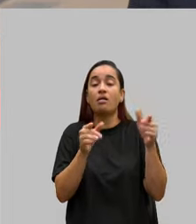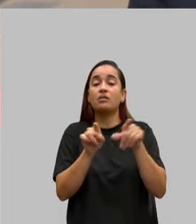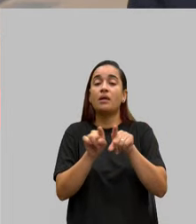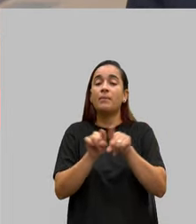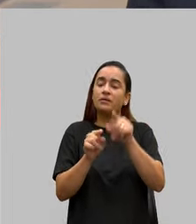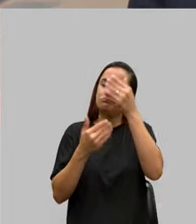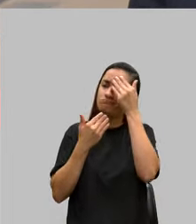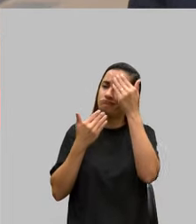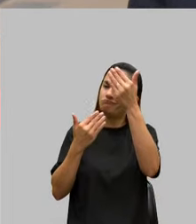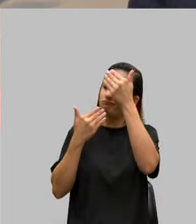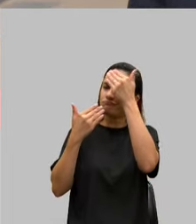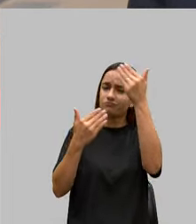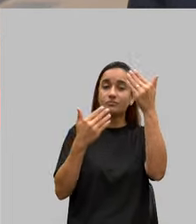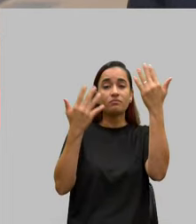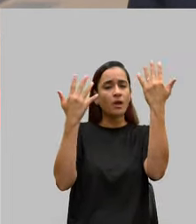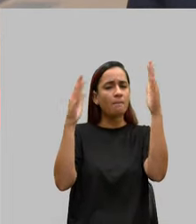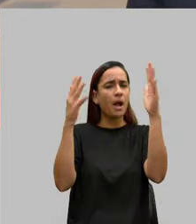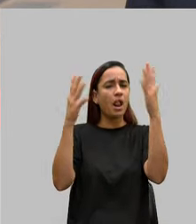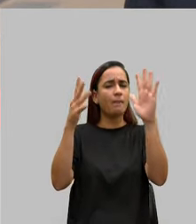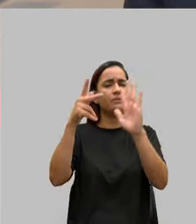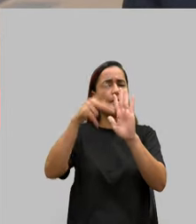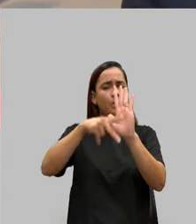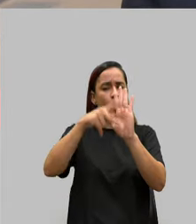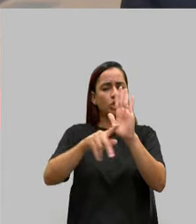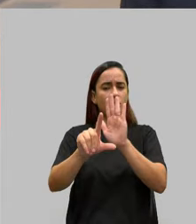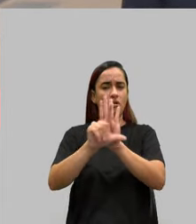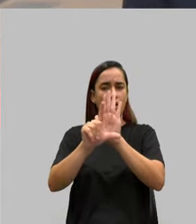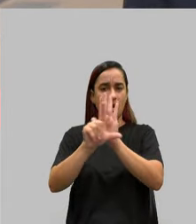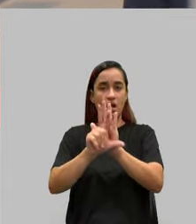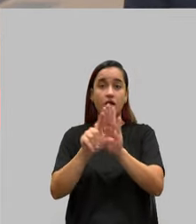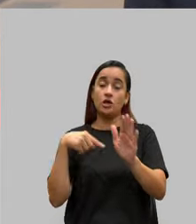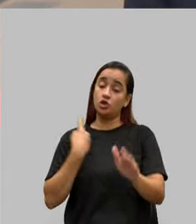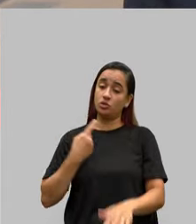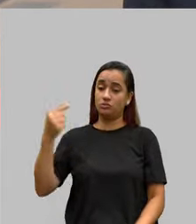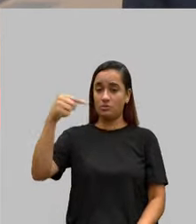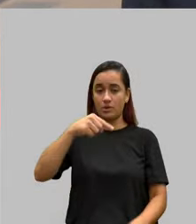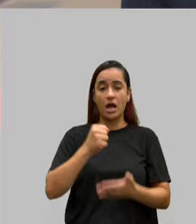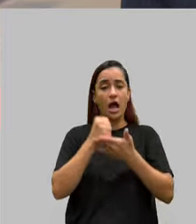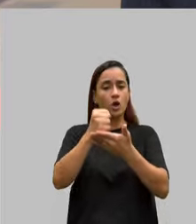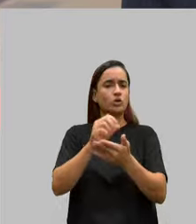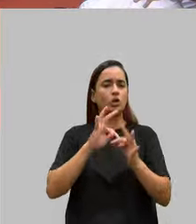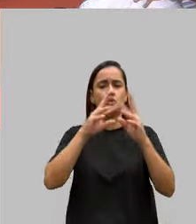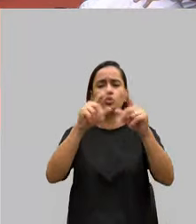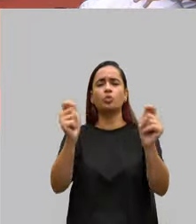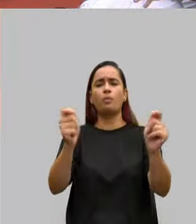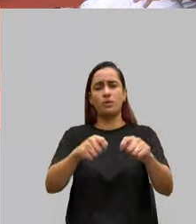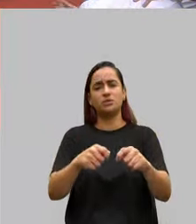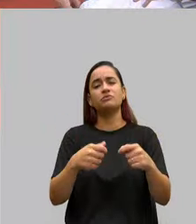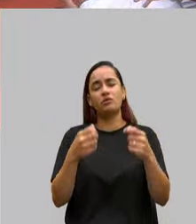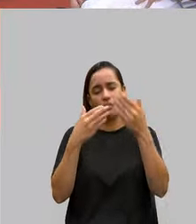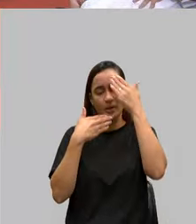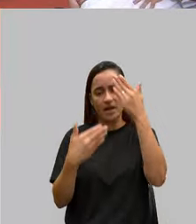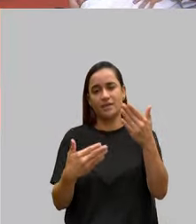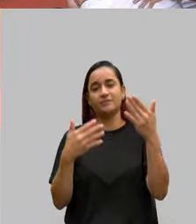parabenizamos pelo projeto de lei estamos aqui para ajudar no que for possível muito obrigada